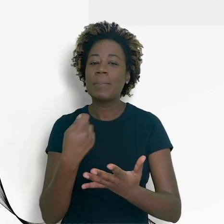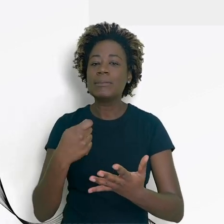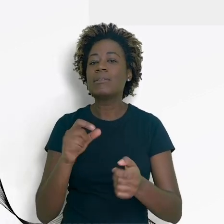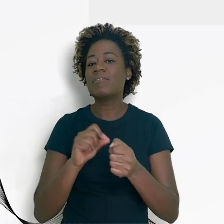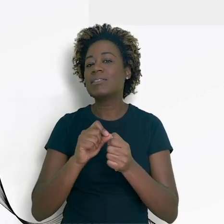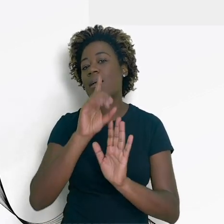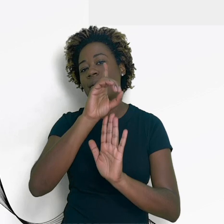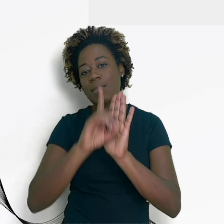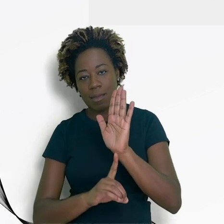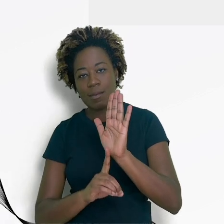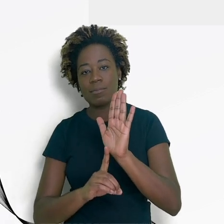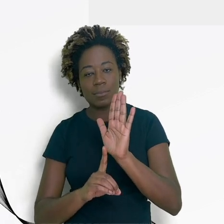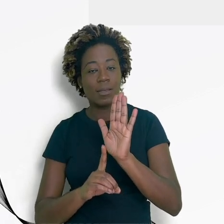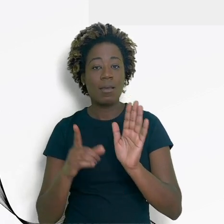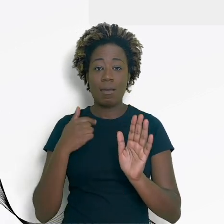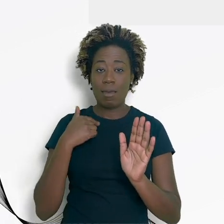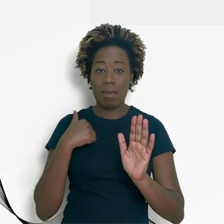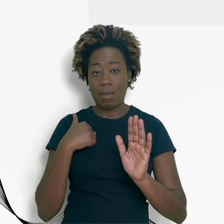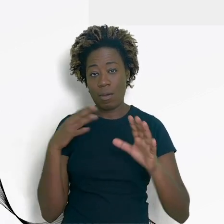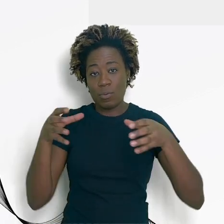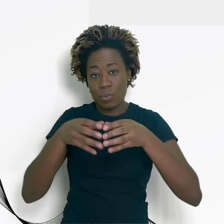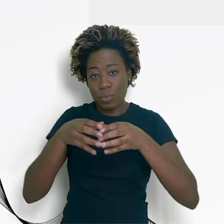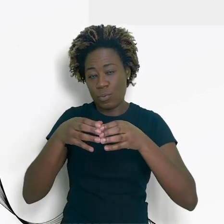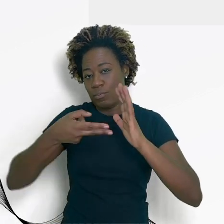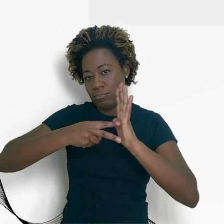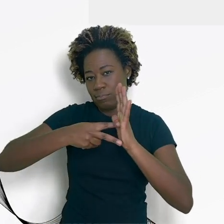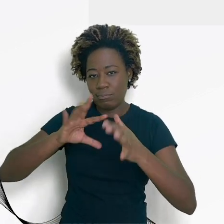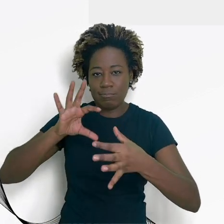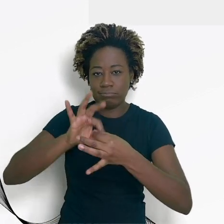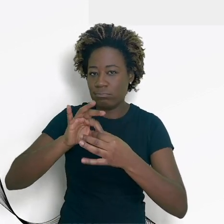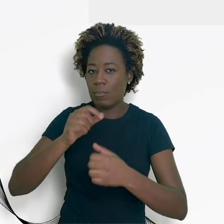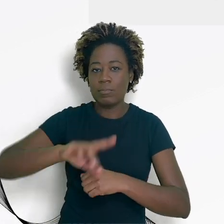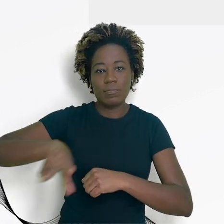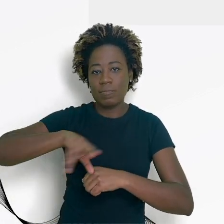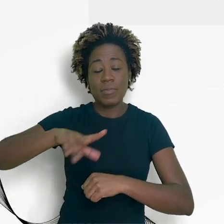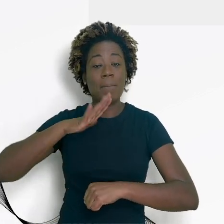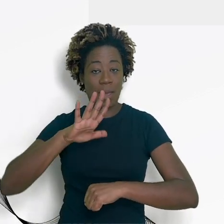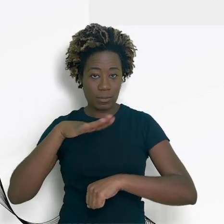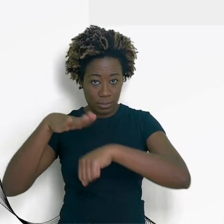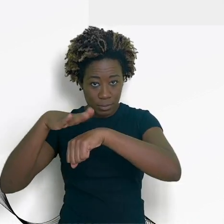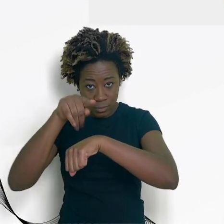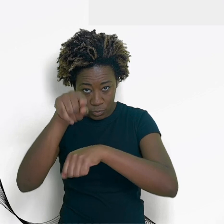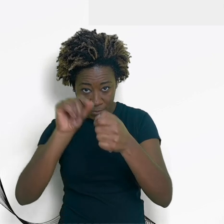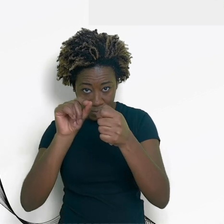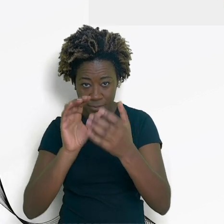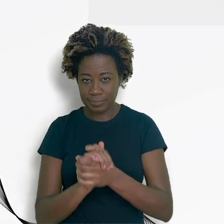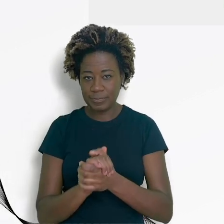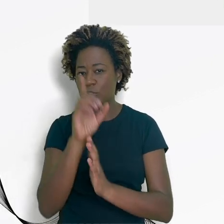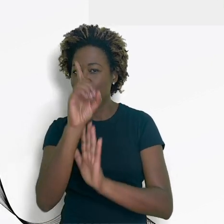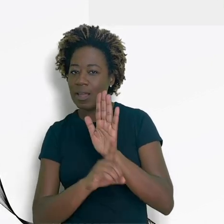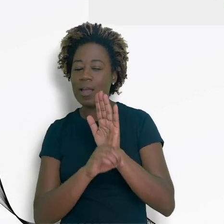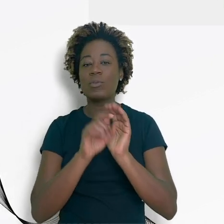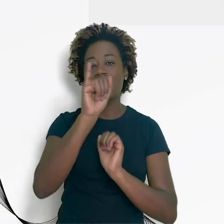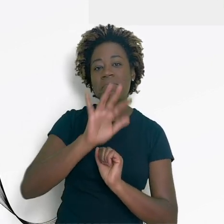precisa emitir uma declaração dizendo que você não é filiado a essa sociedade e que ele é de sua autoria. Direitos de imagem e voz.